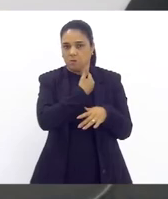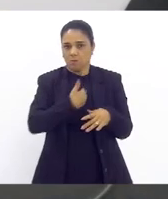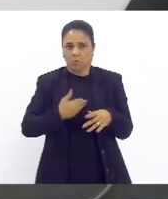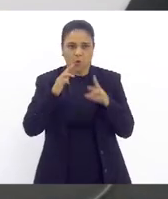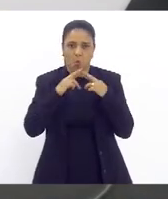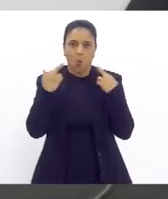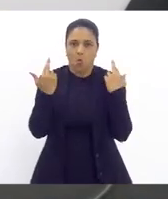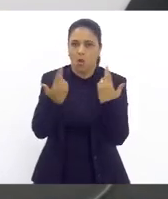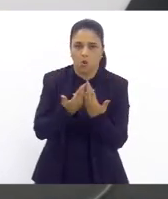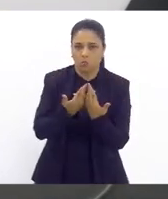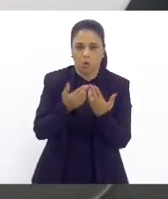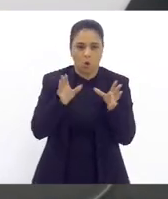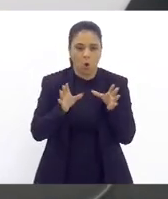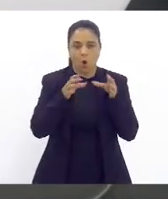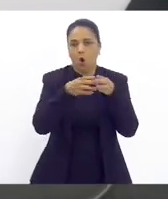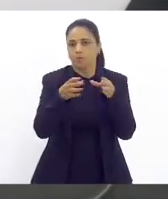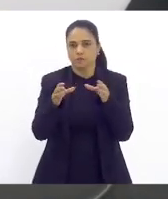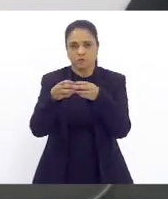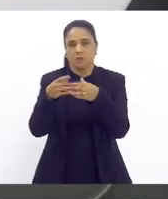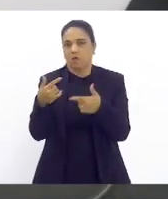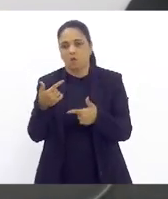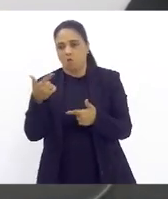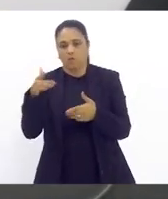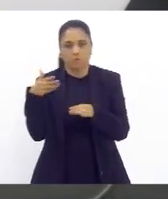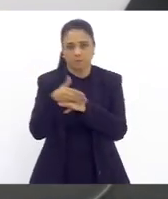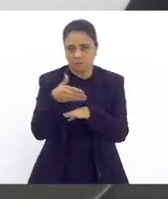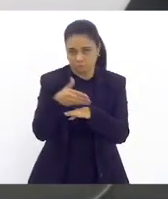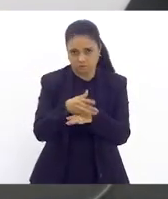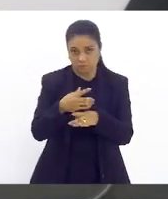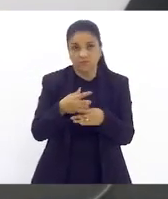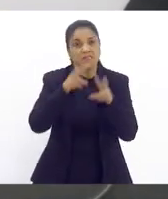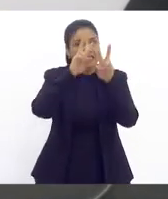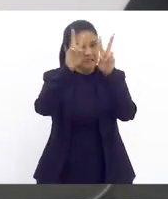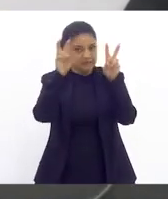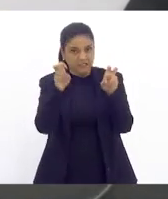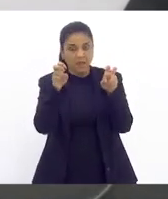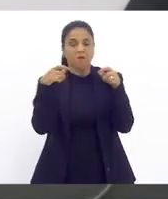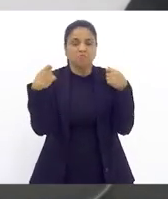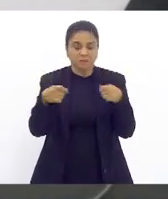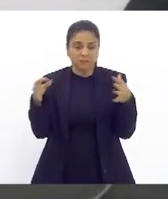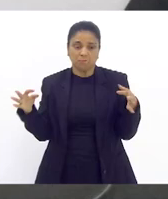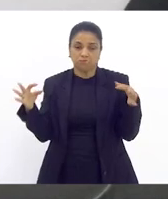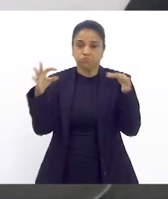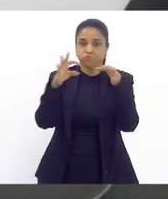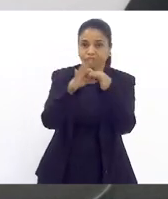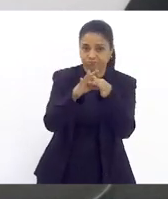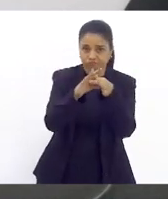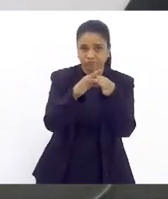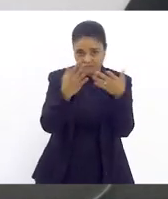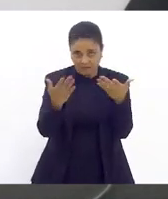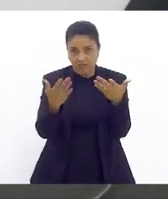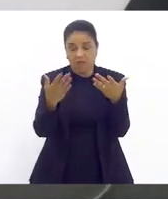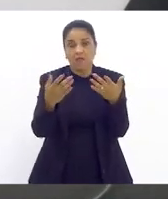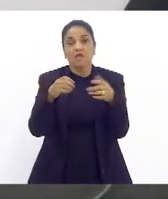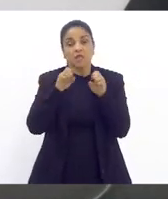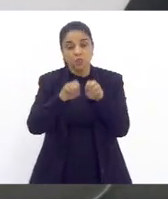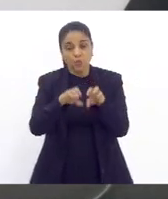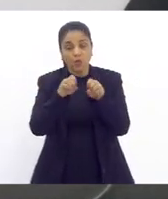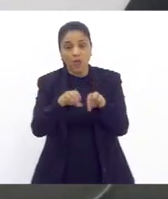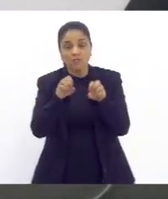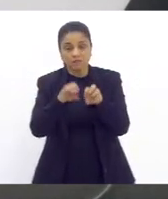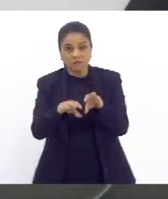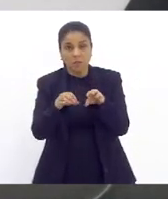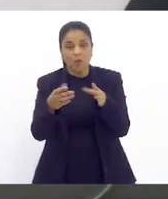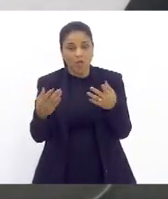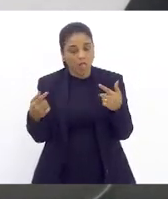uma reunião de outras comissões presentes porque entendo que determinados temas são transversais e o tema da educação é transversal como foi